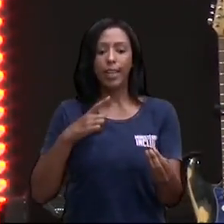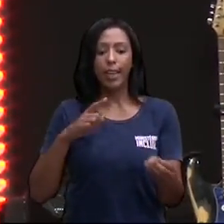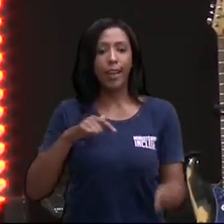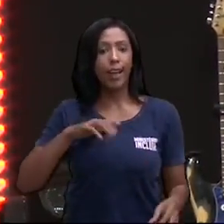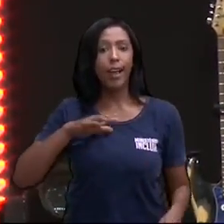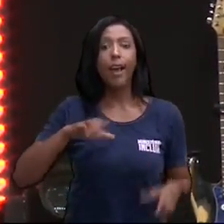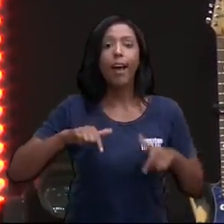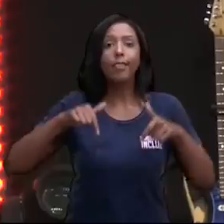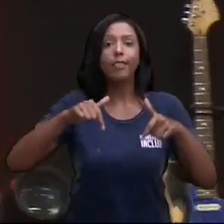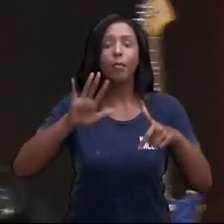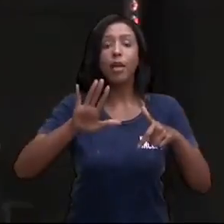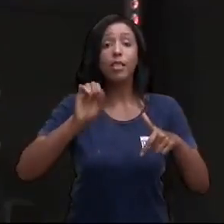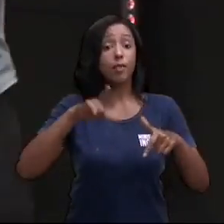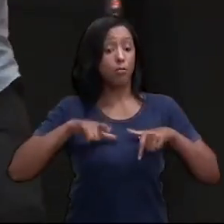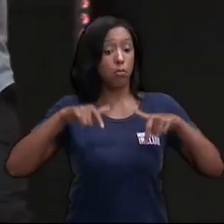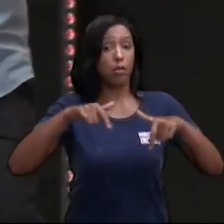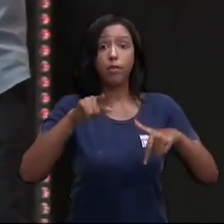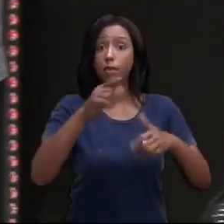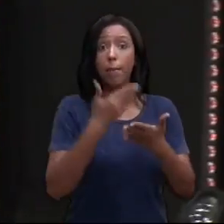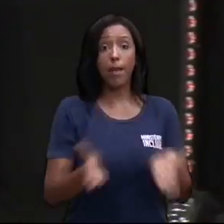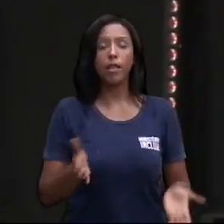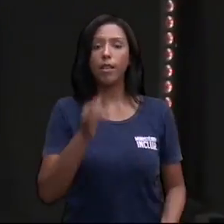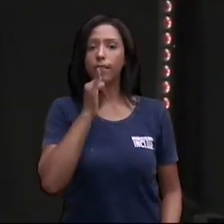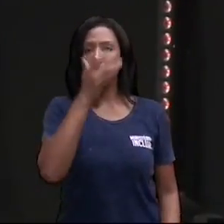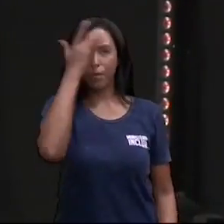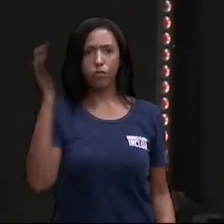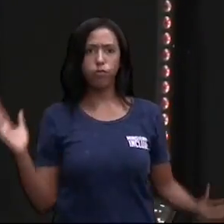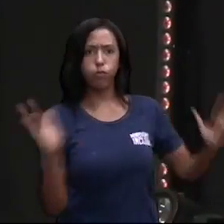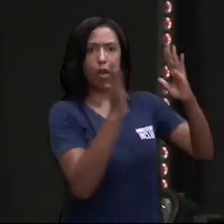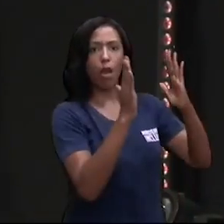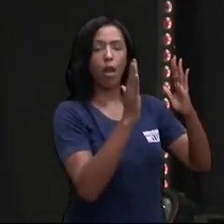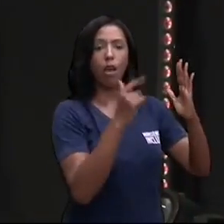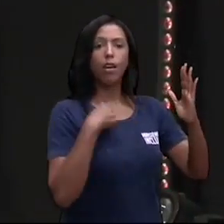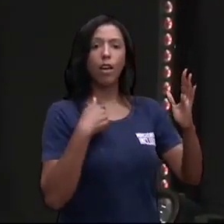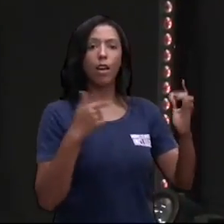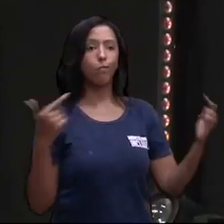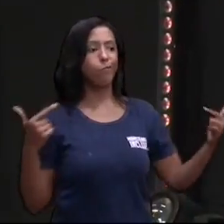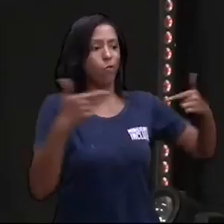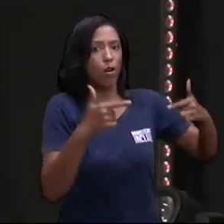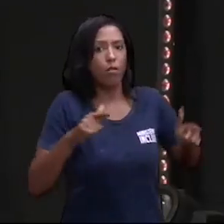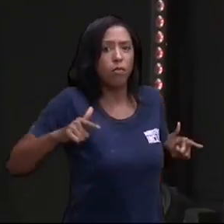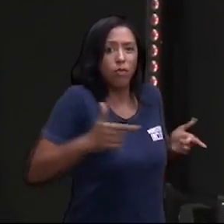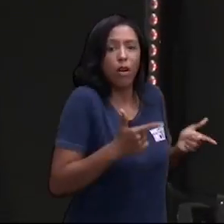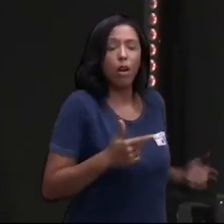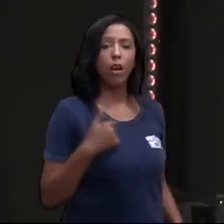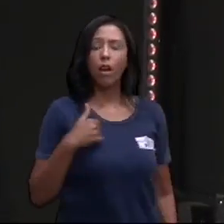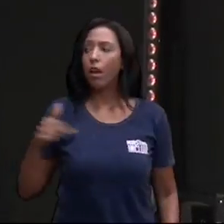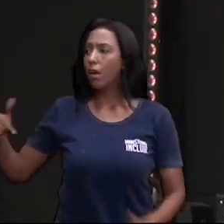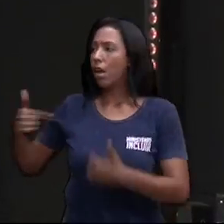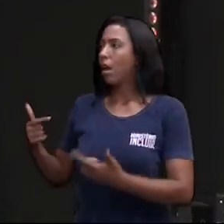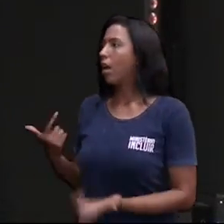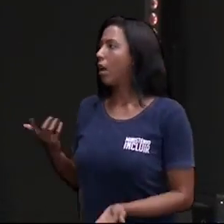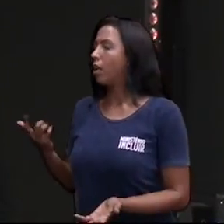perder quem sabe quando alguém te afronta que você poderia reagir na mesma proporção mas se você eu